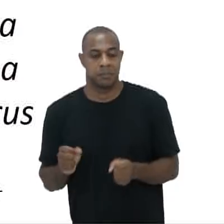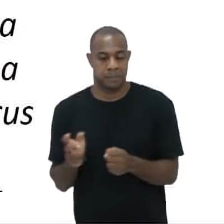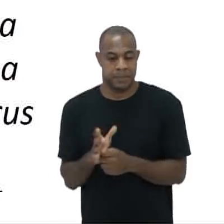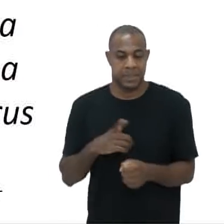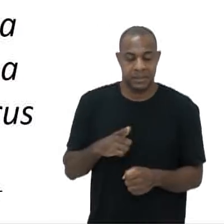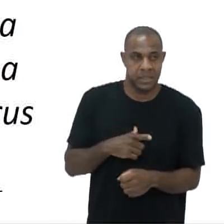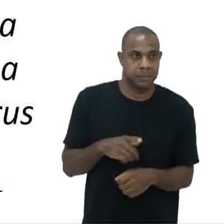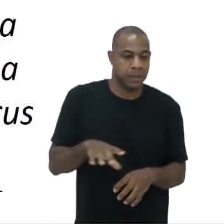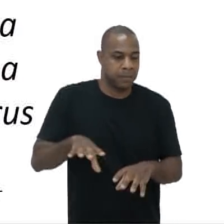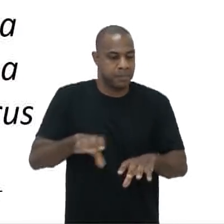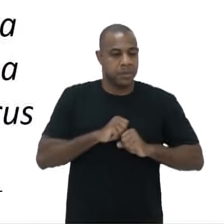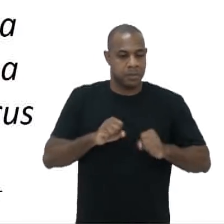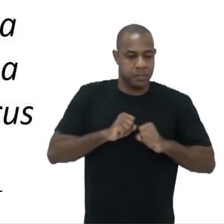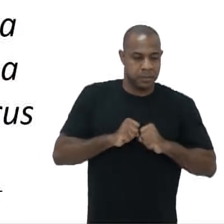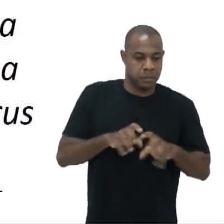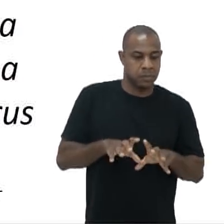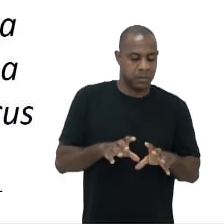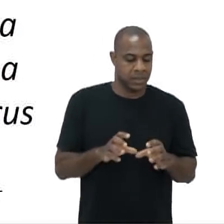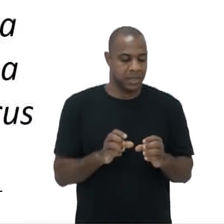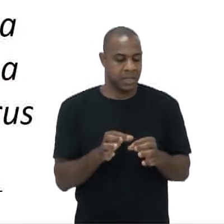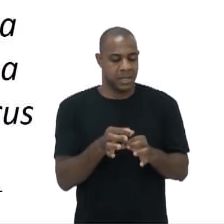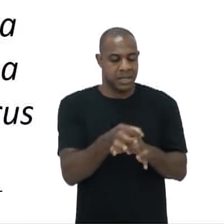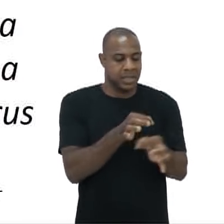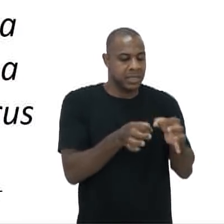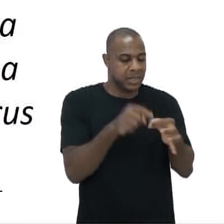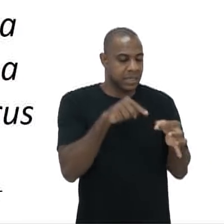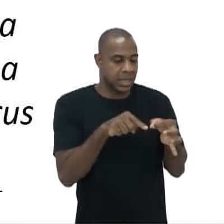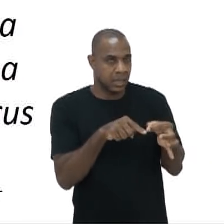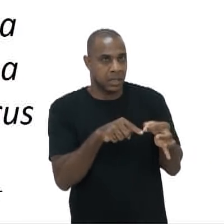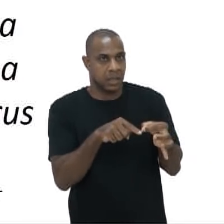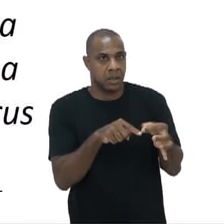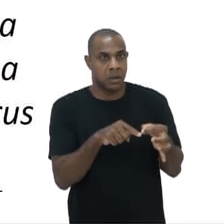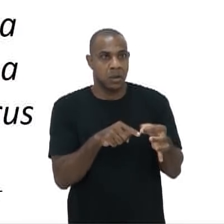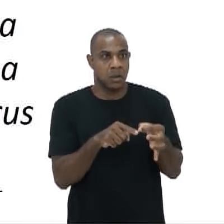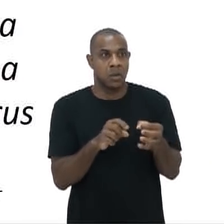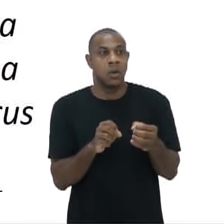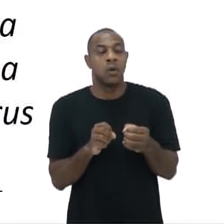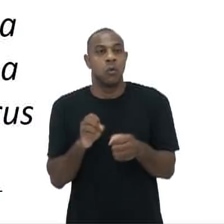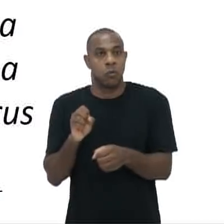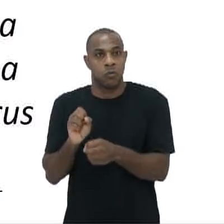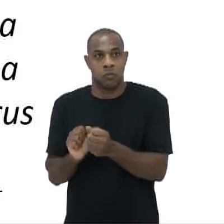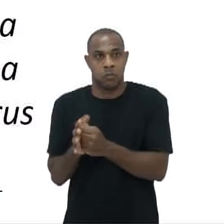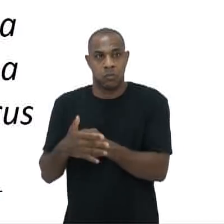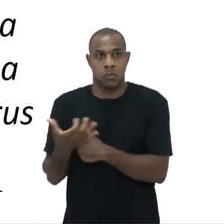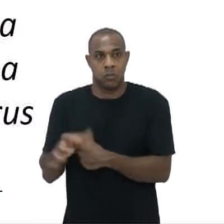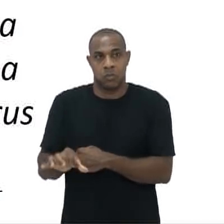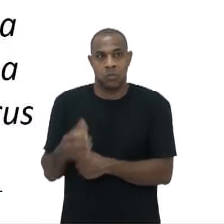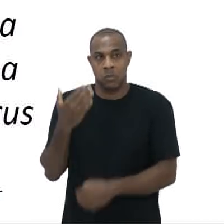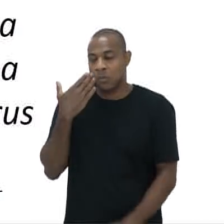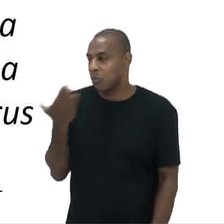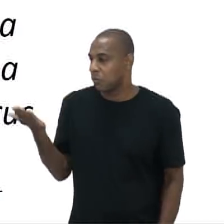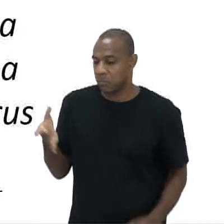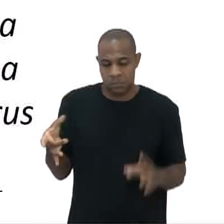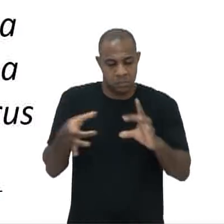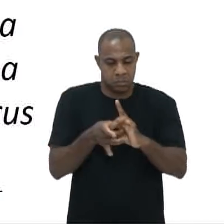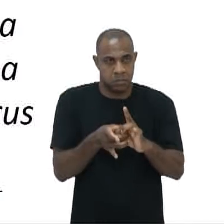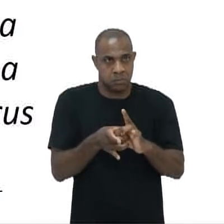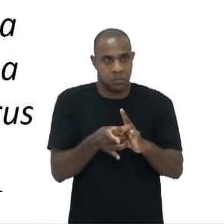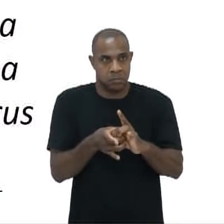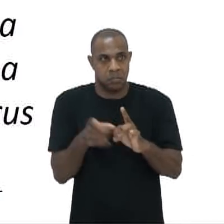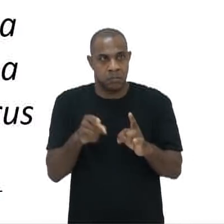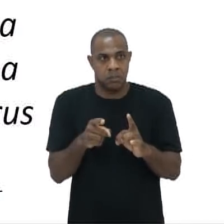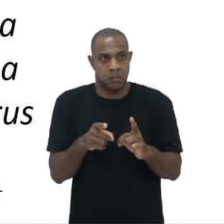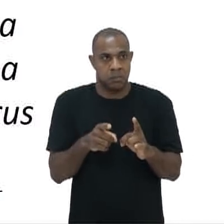célula, o coronavírus usa sua proteína spike para se ligar à membrana celular do